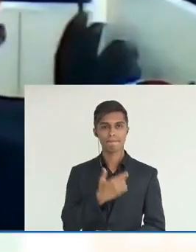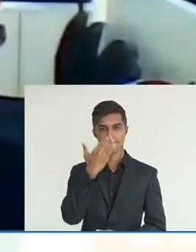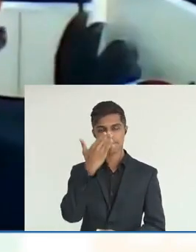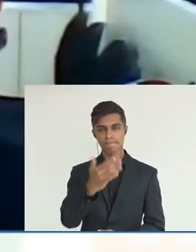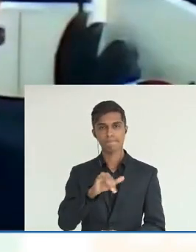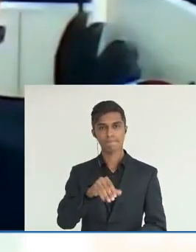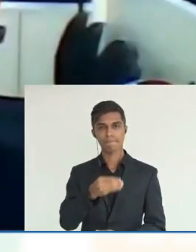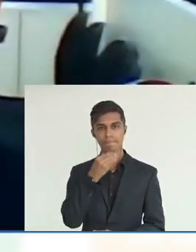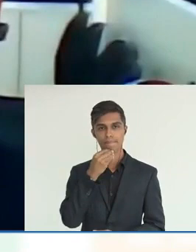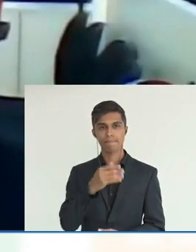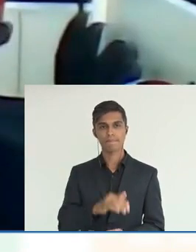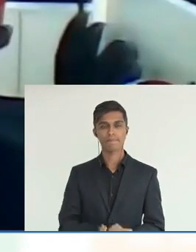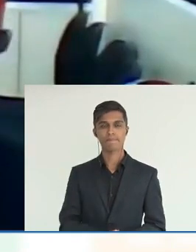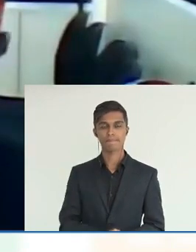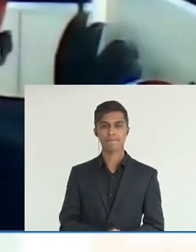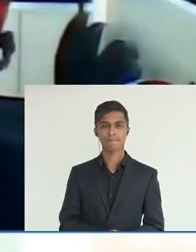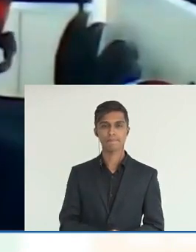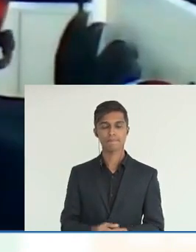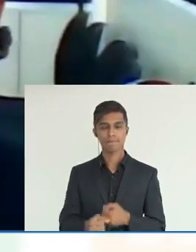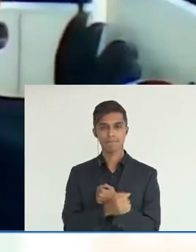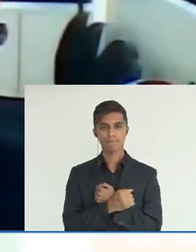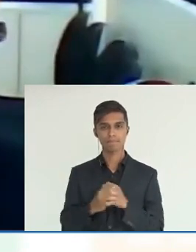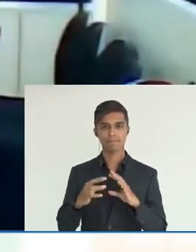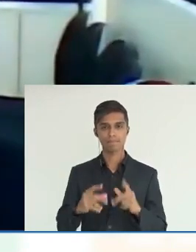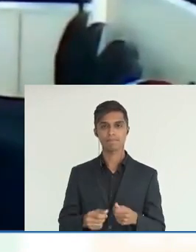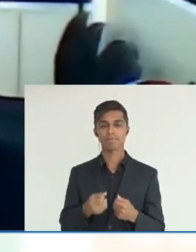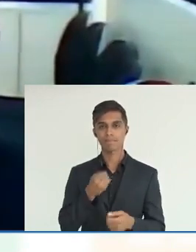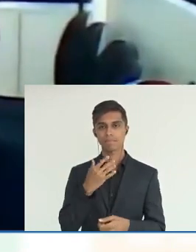agradecemos a oportunidade, um abraço a